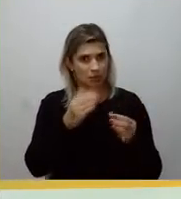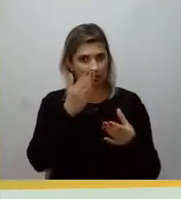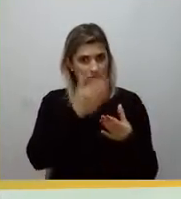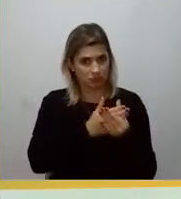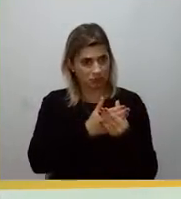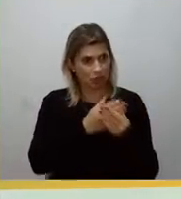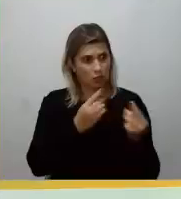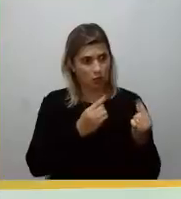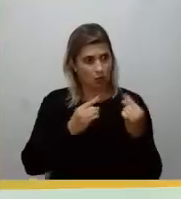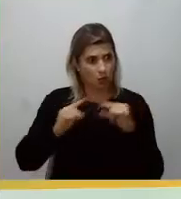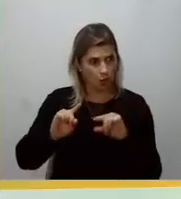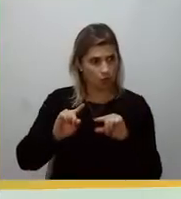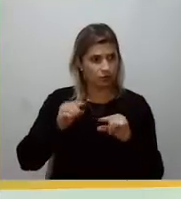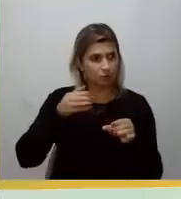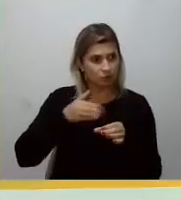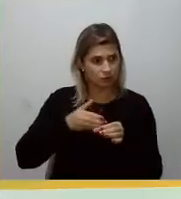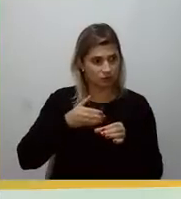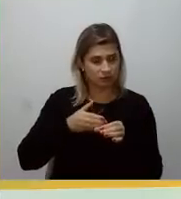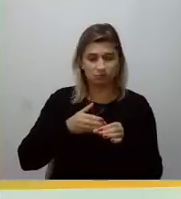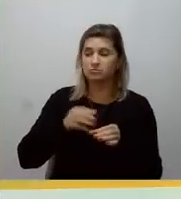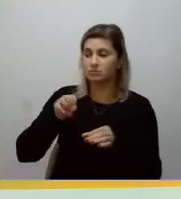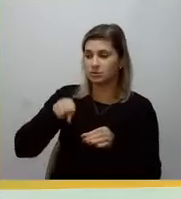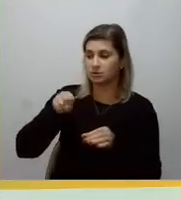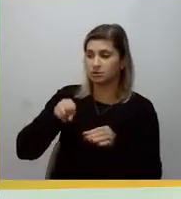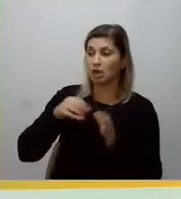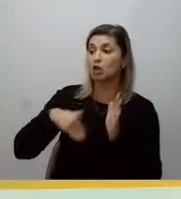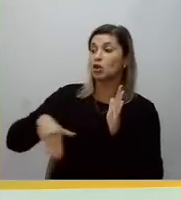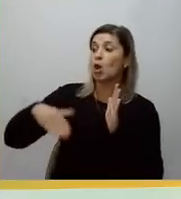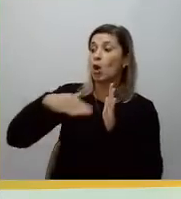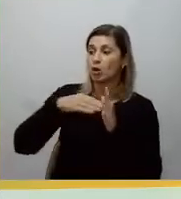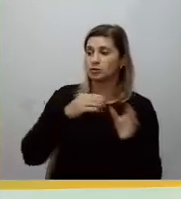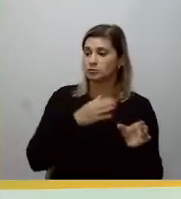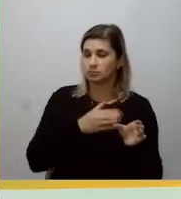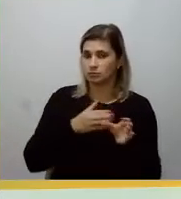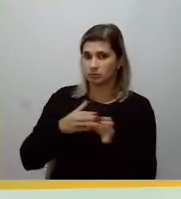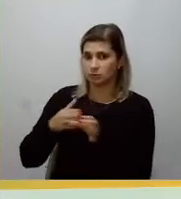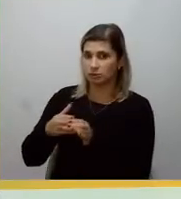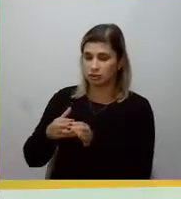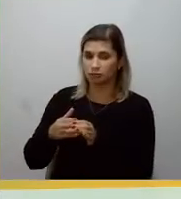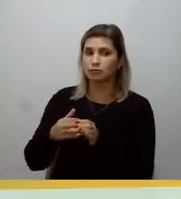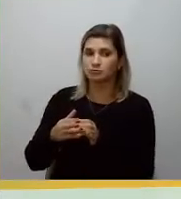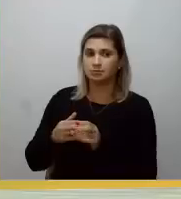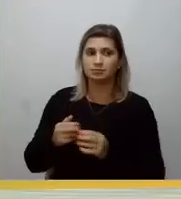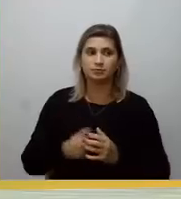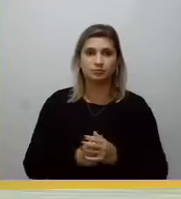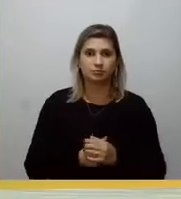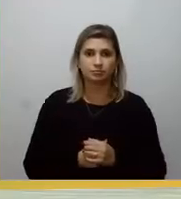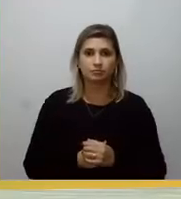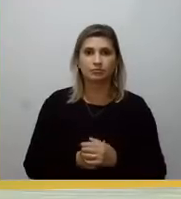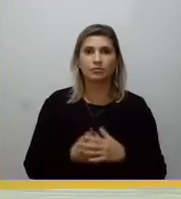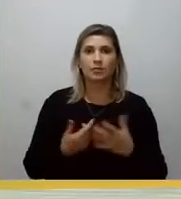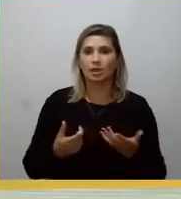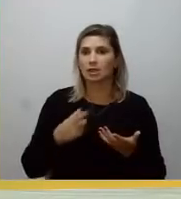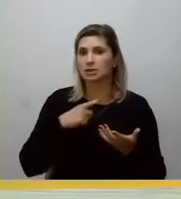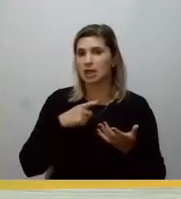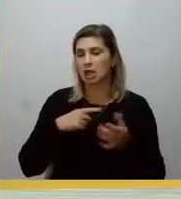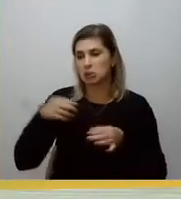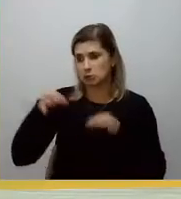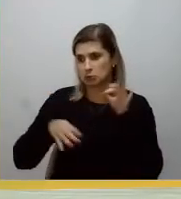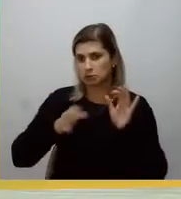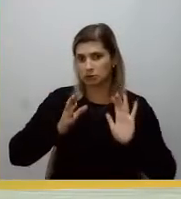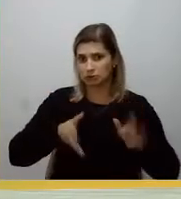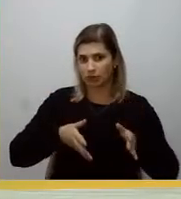disso? Sim, contra todos os municípios. E essa lá já chegou a ter um julgamento de primeiro grau, alguma coisa? Não,